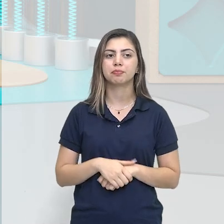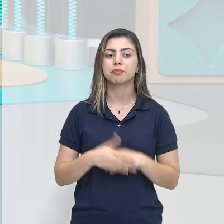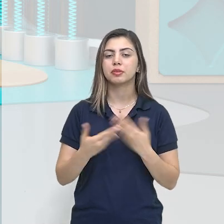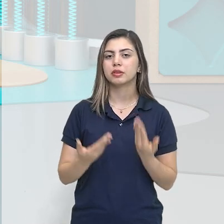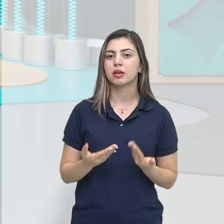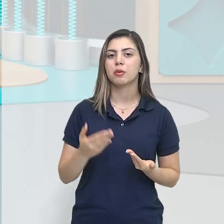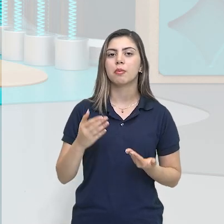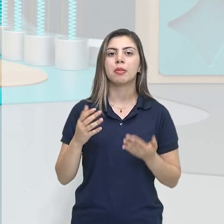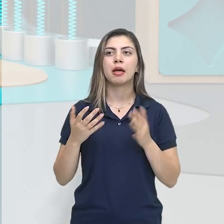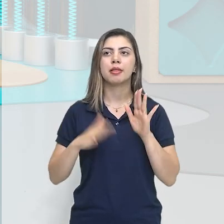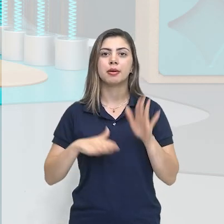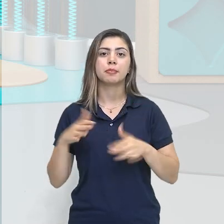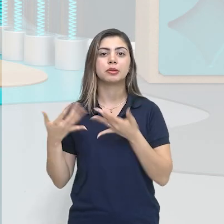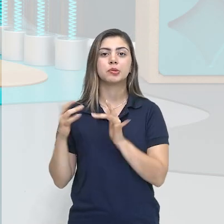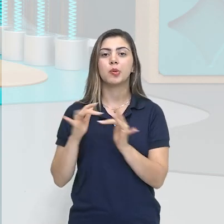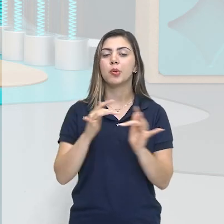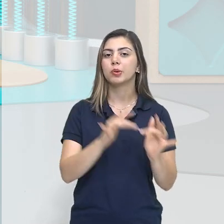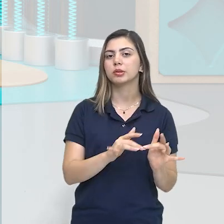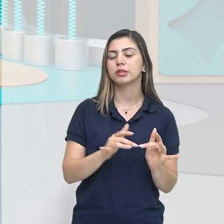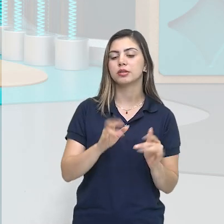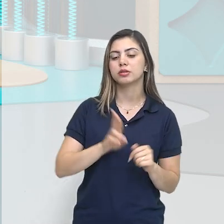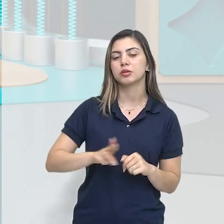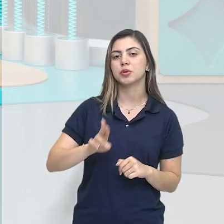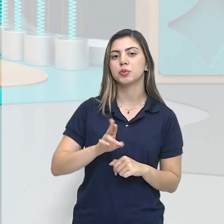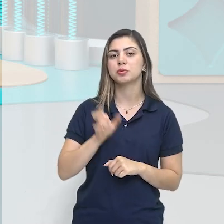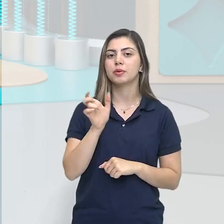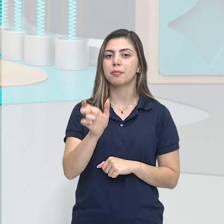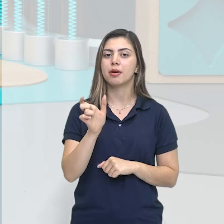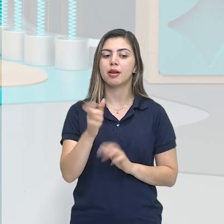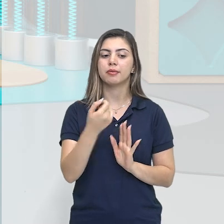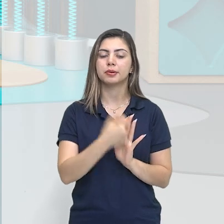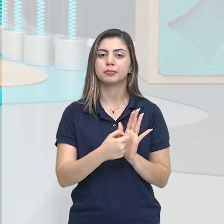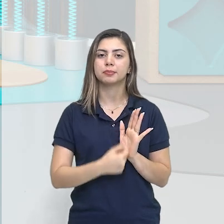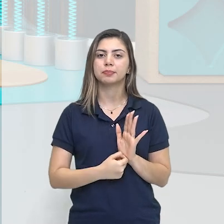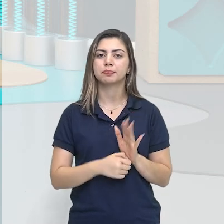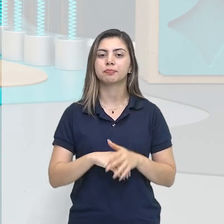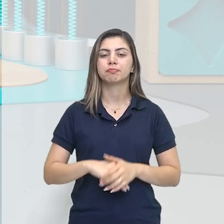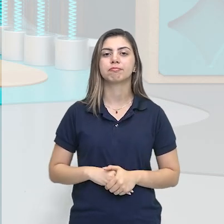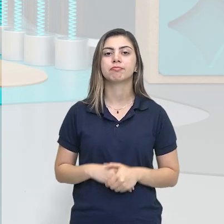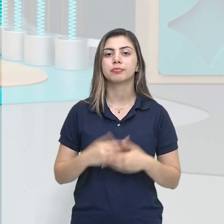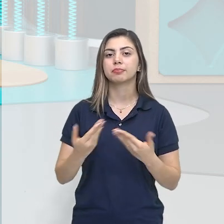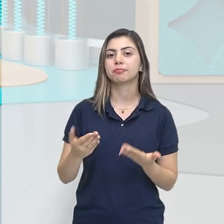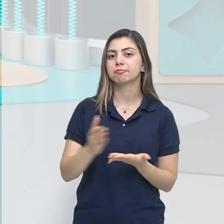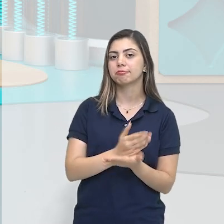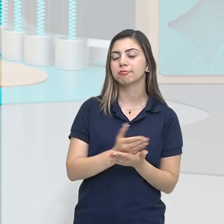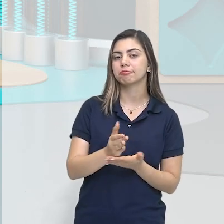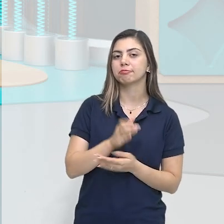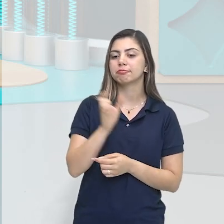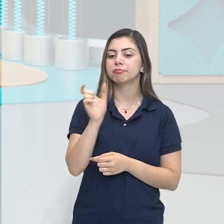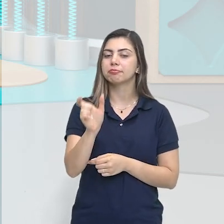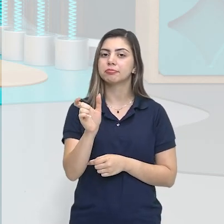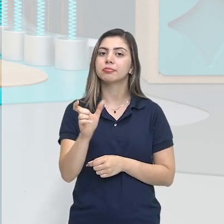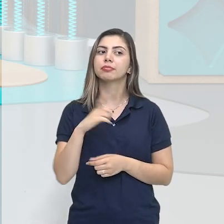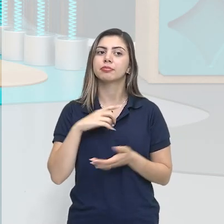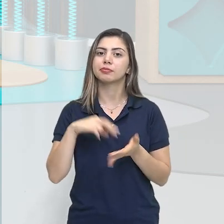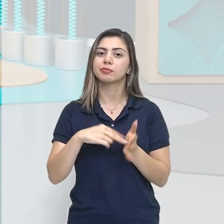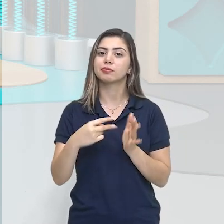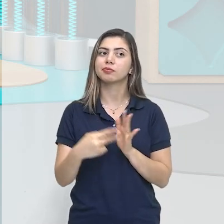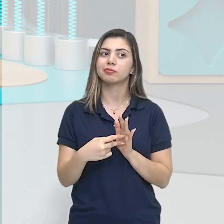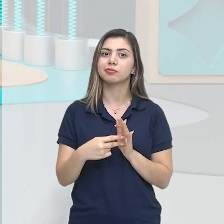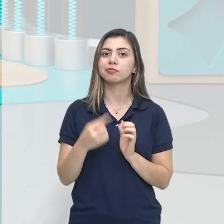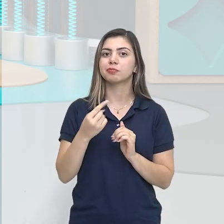da palavra, né, principalmente no texto escrito. Então, determinadas palavras, elas vão proporcionar mais de um